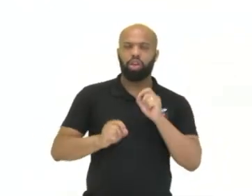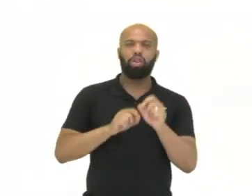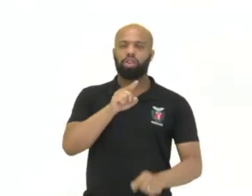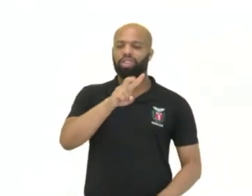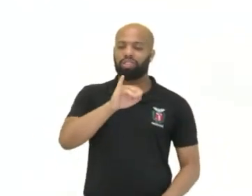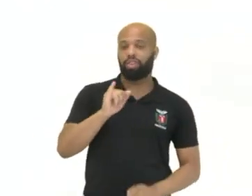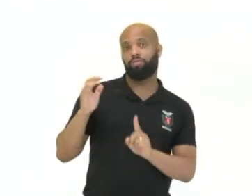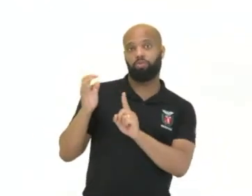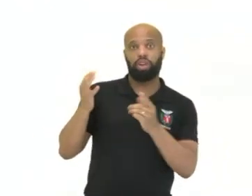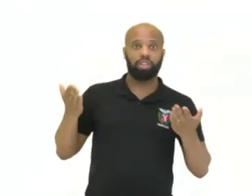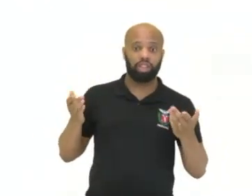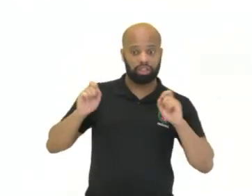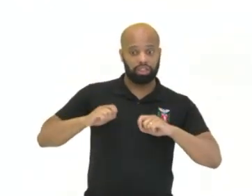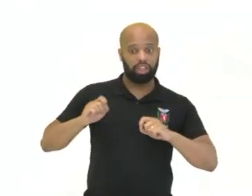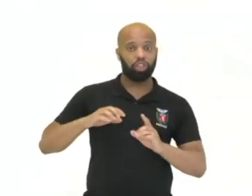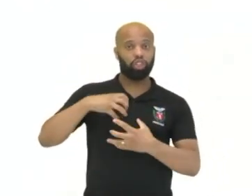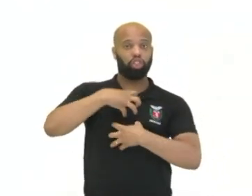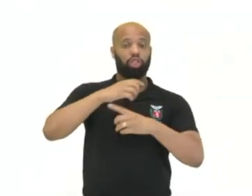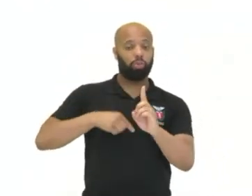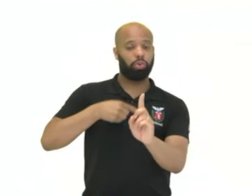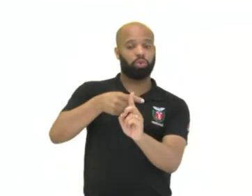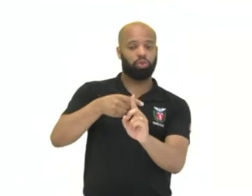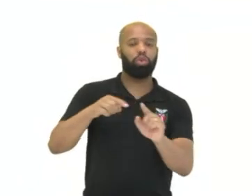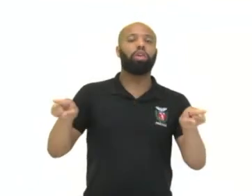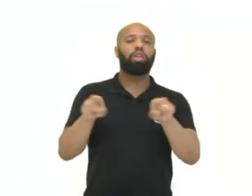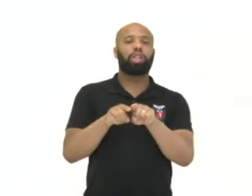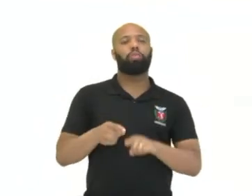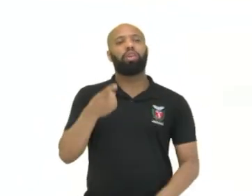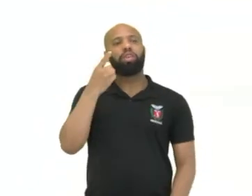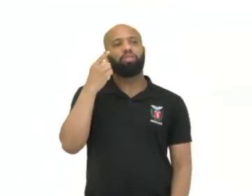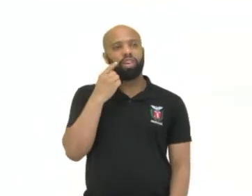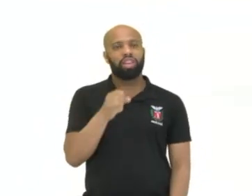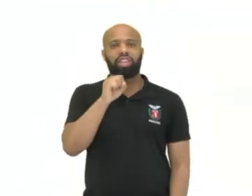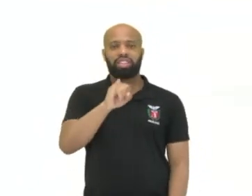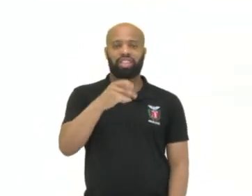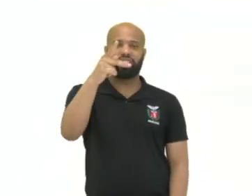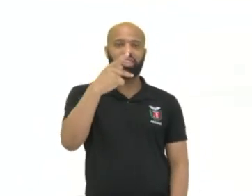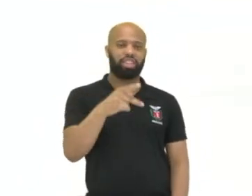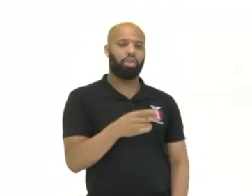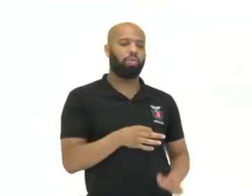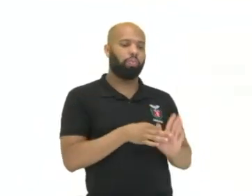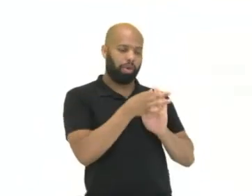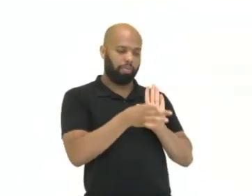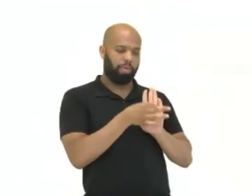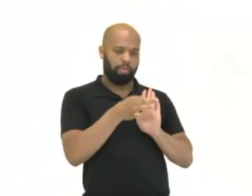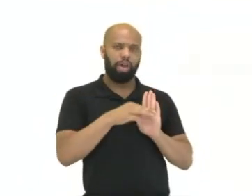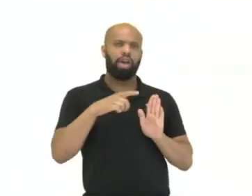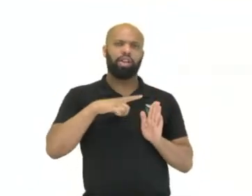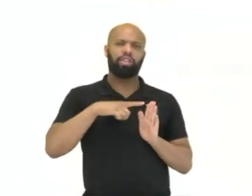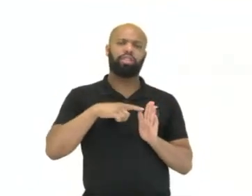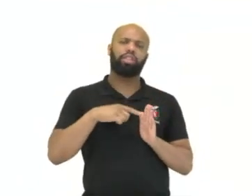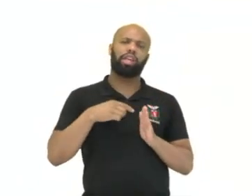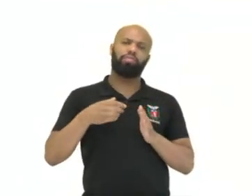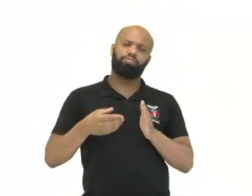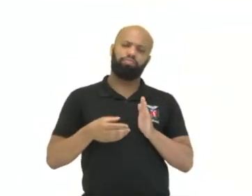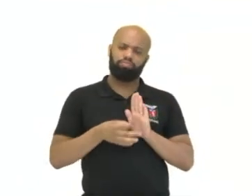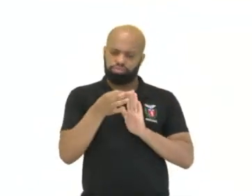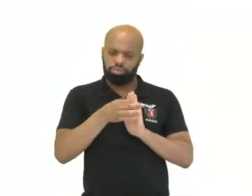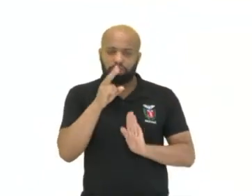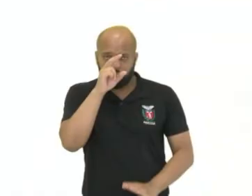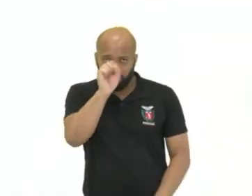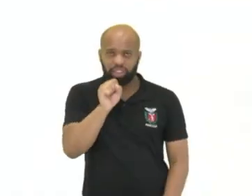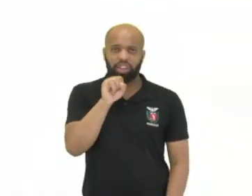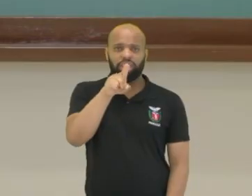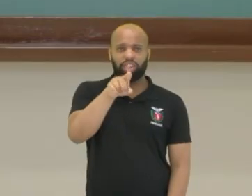colocar. Verifique também se os argumentos que você usou são consistentes. E caso você tenha usado